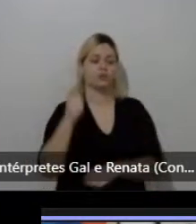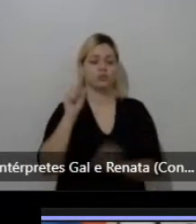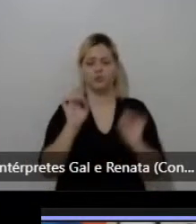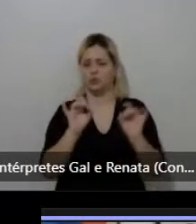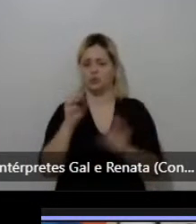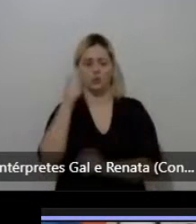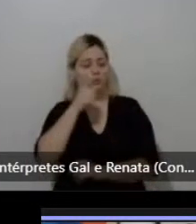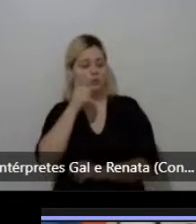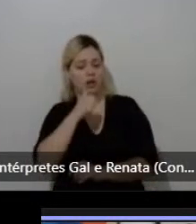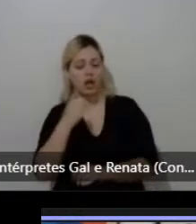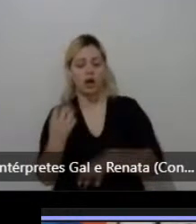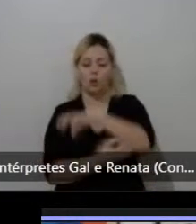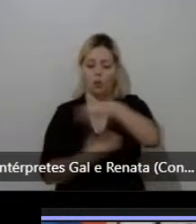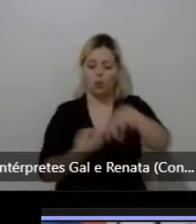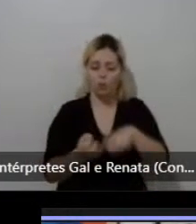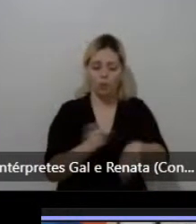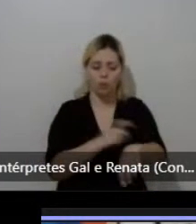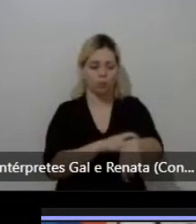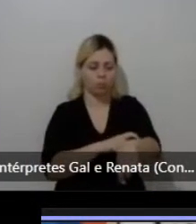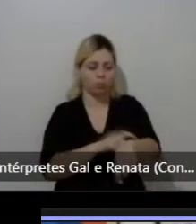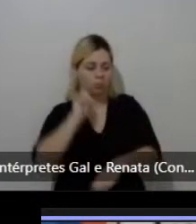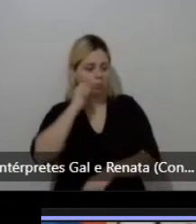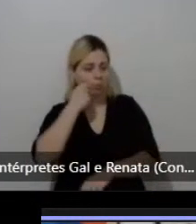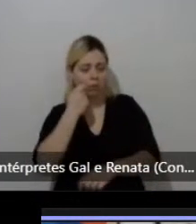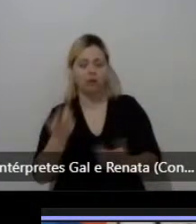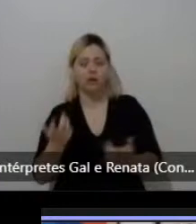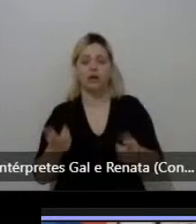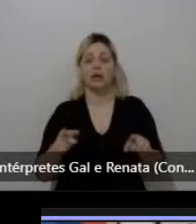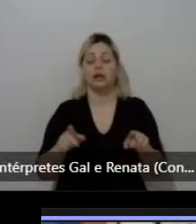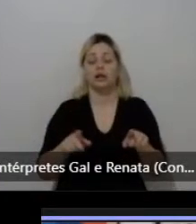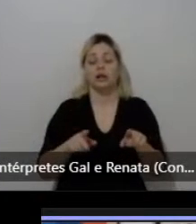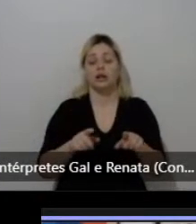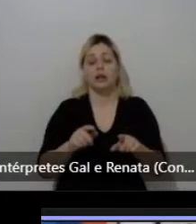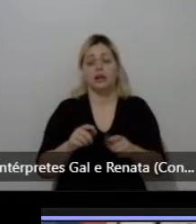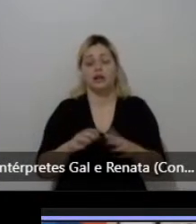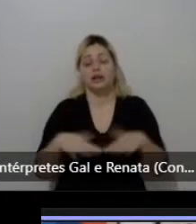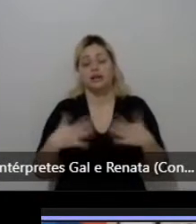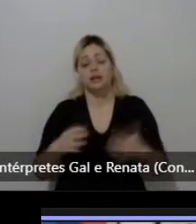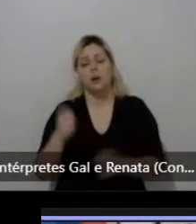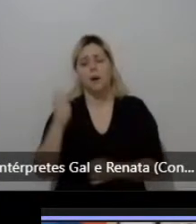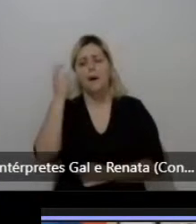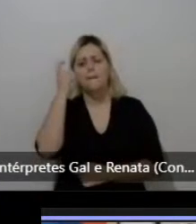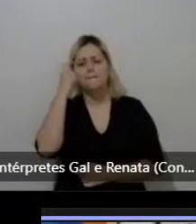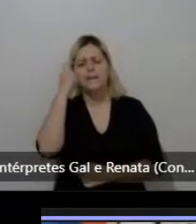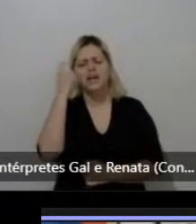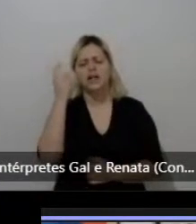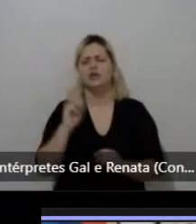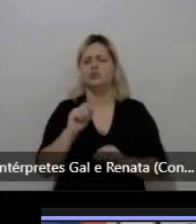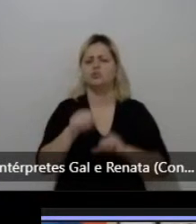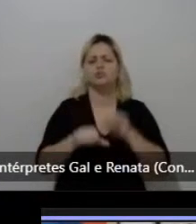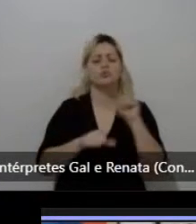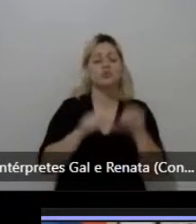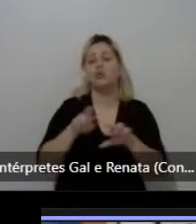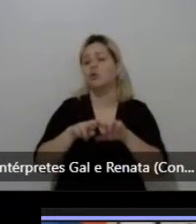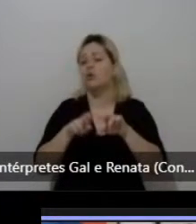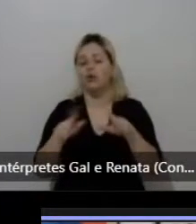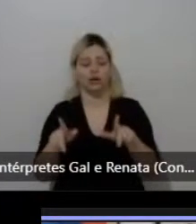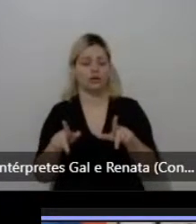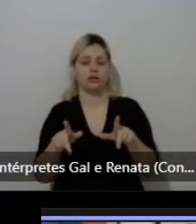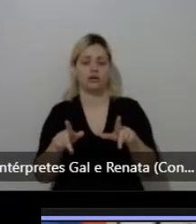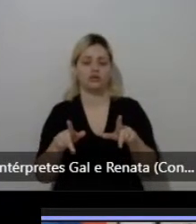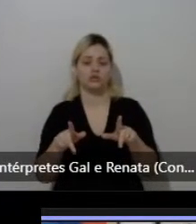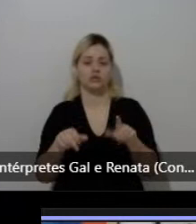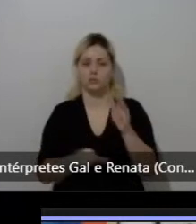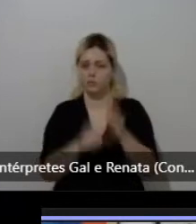questão racial, o movimento que vai discutir reforma agrária, a gente está pensando uma outra forma de não olhar dessa maneira, né? Então,